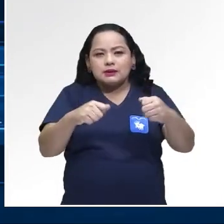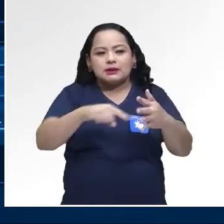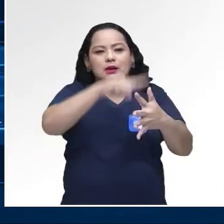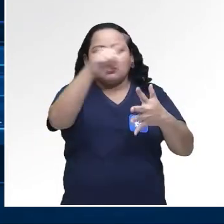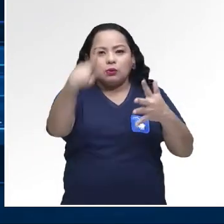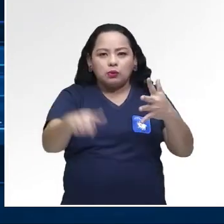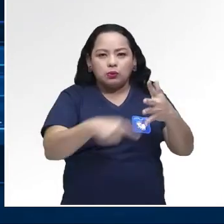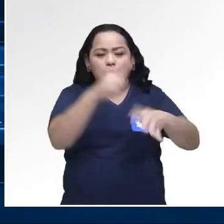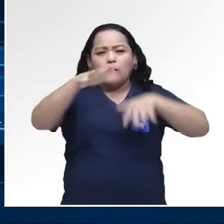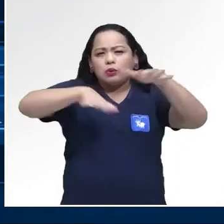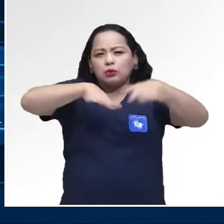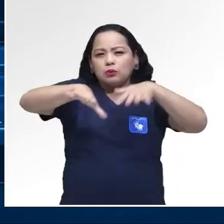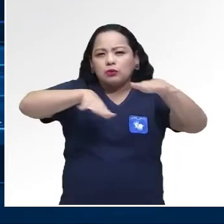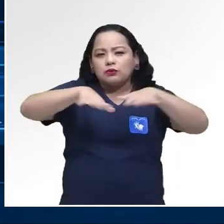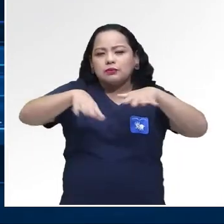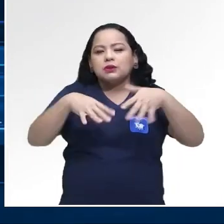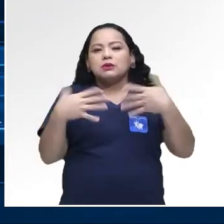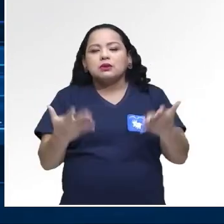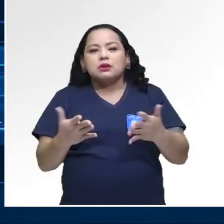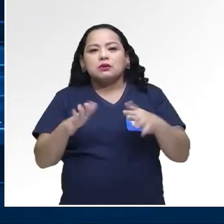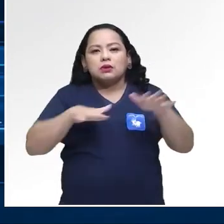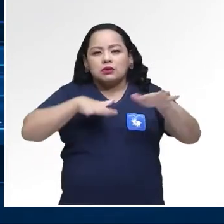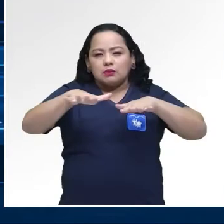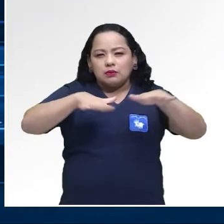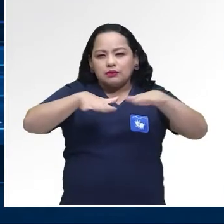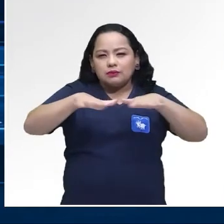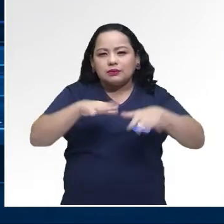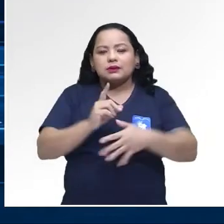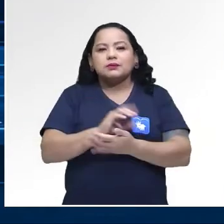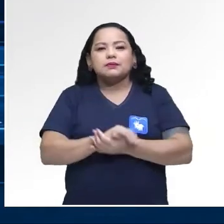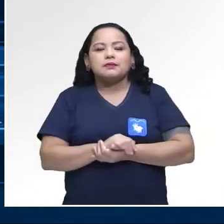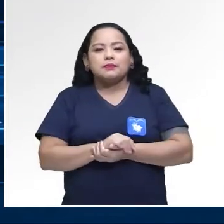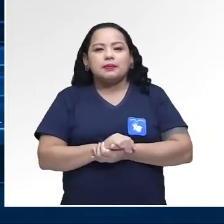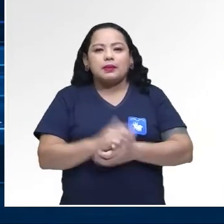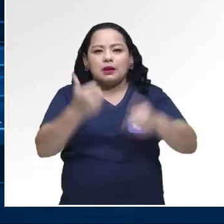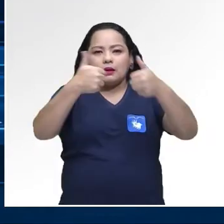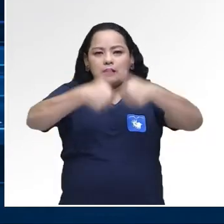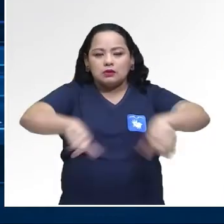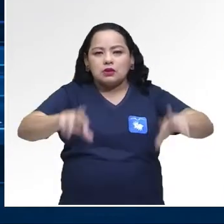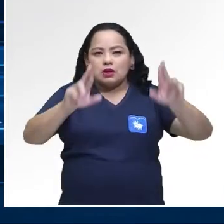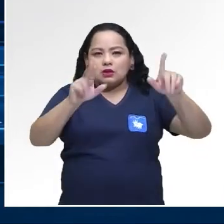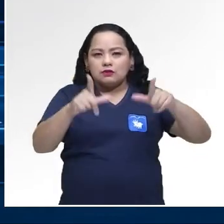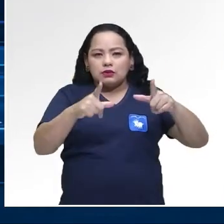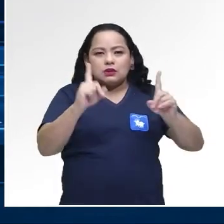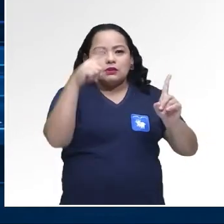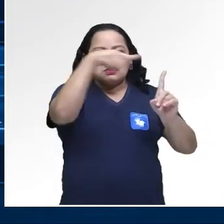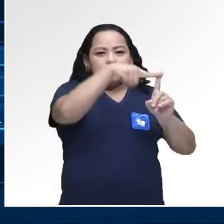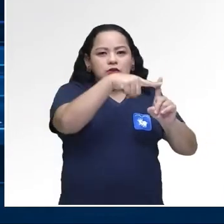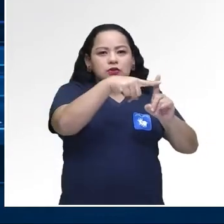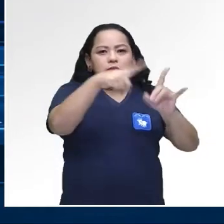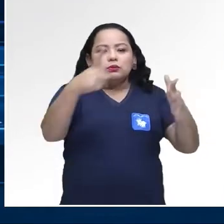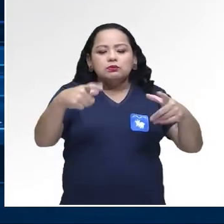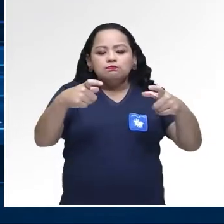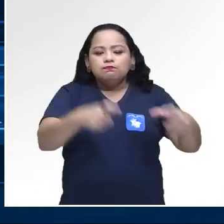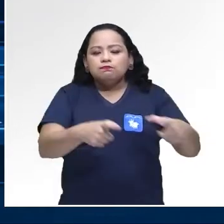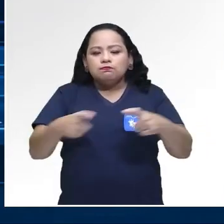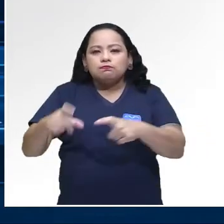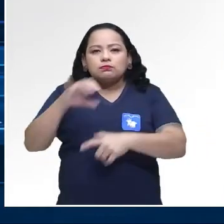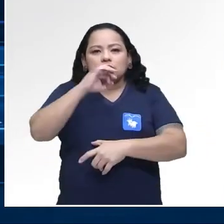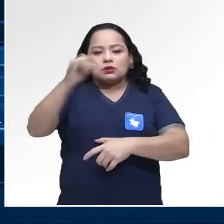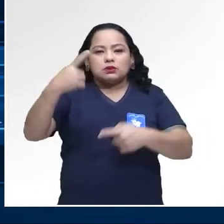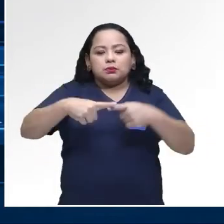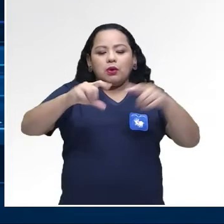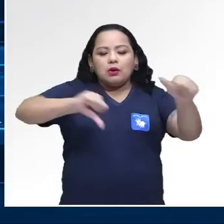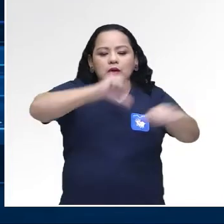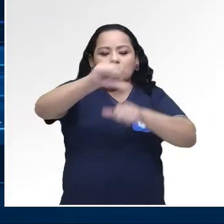turbinas. Então, o movimento dessa turbina, que está presente em diferentes tipos de usinas, é que faz essa transformação